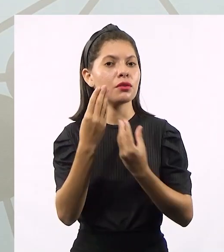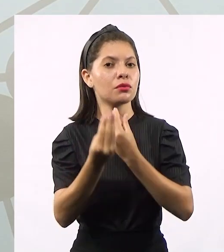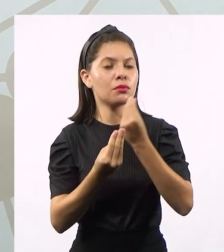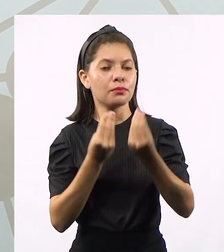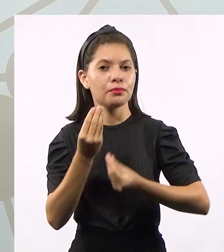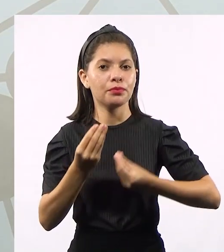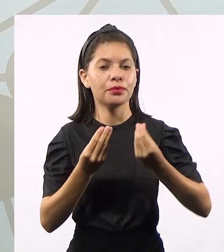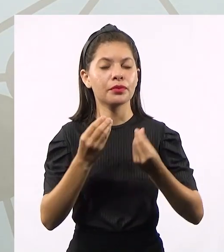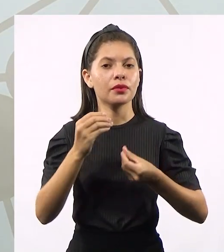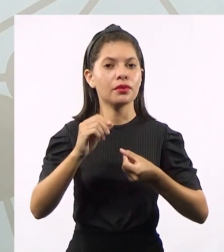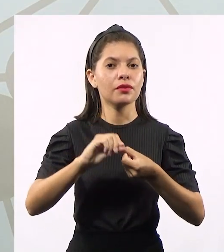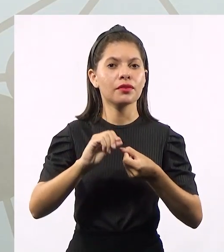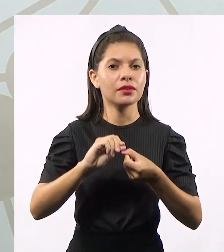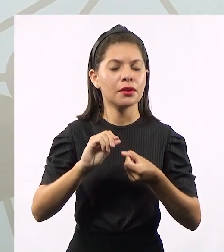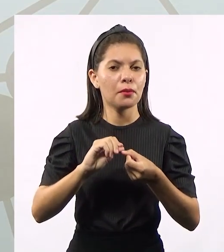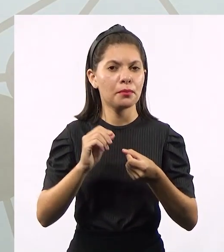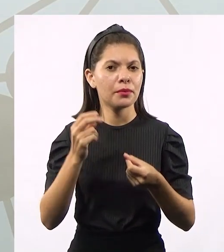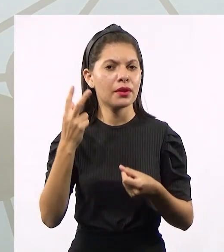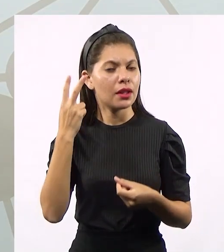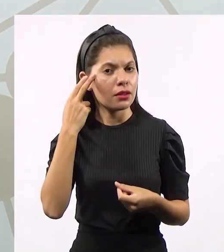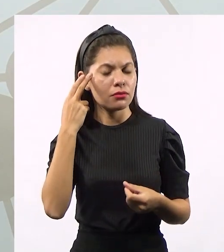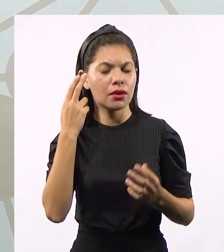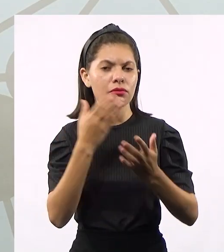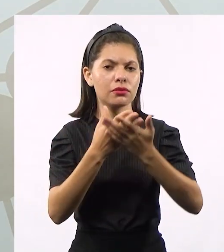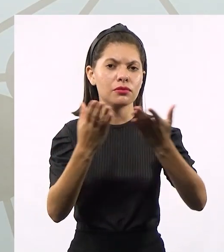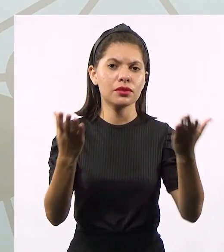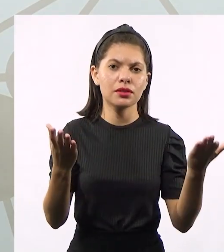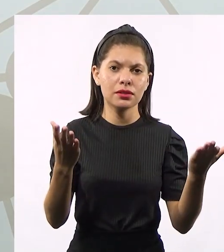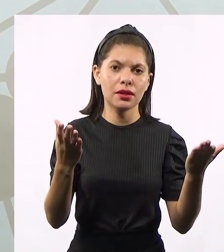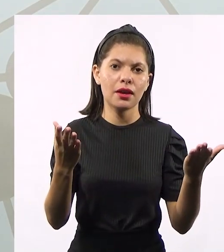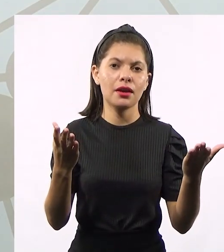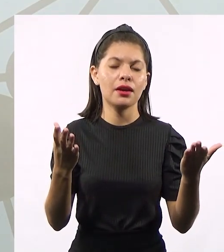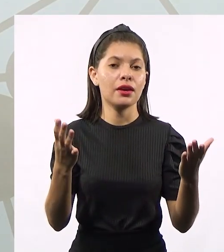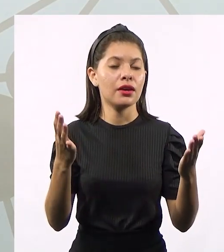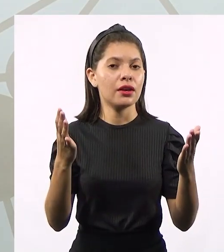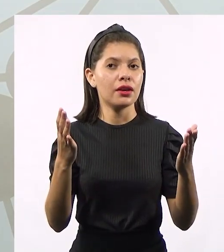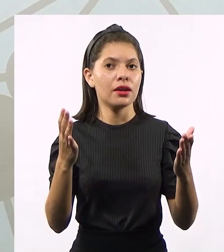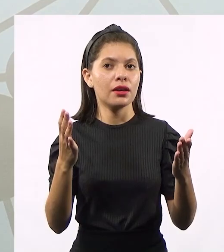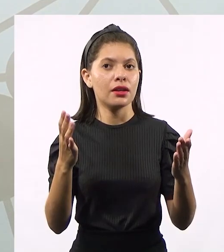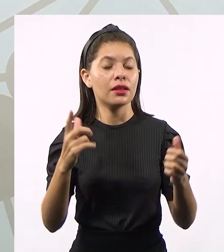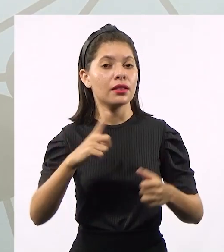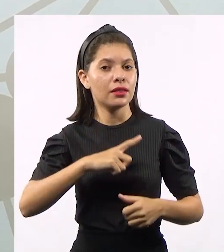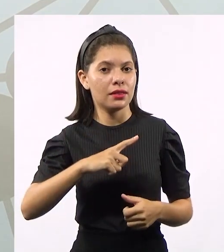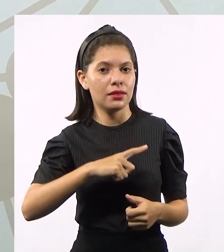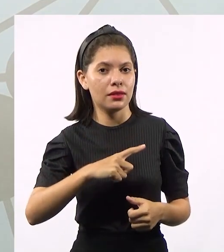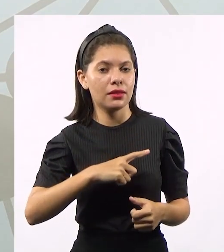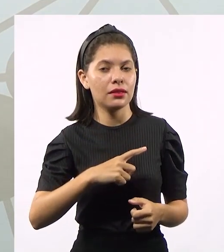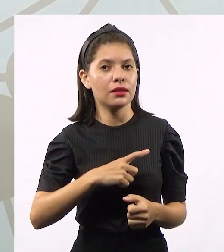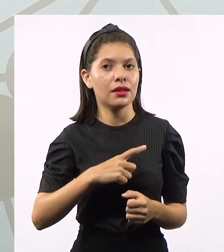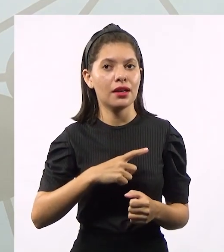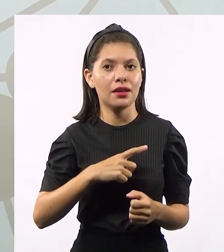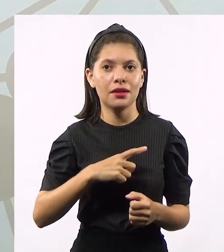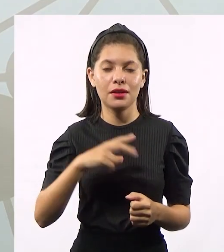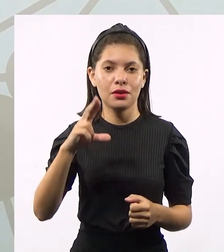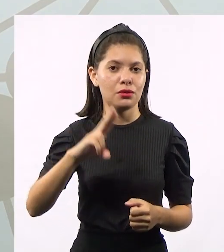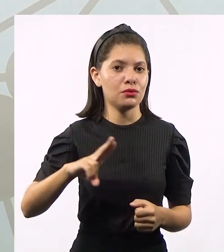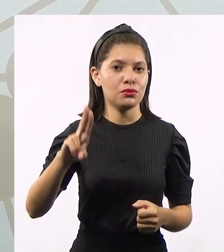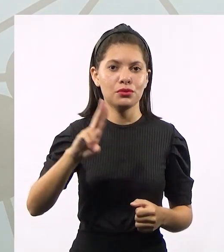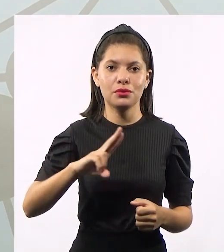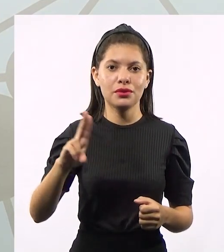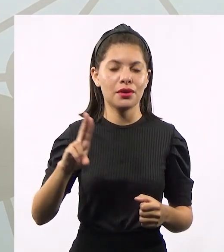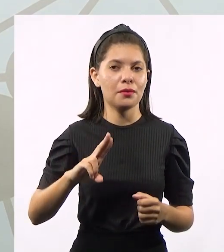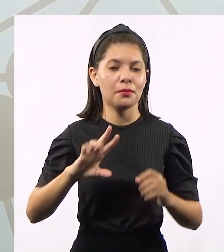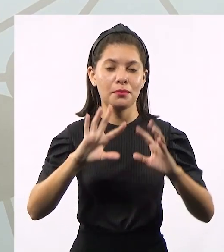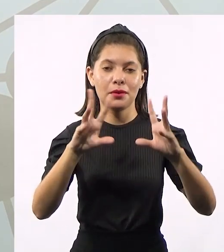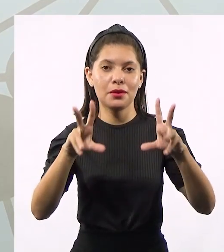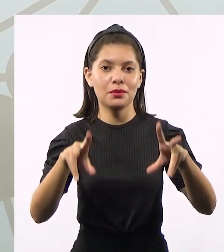a maioria de vocês já tenha feito, porque essa plataforma a gente usa para tudo. Comprou um smartphone Android, você já